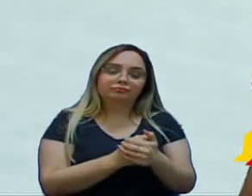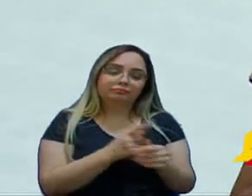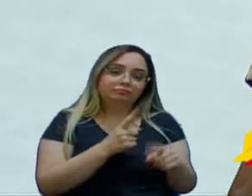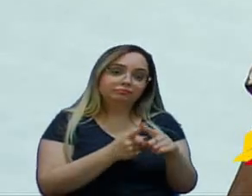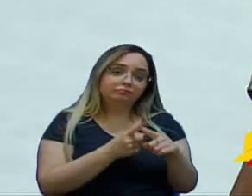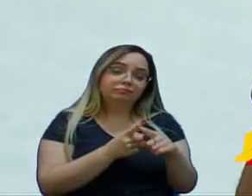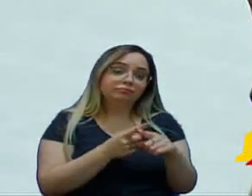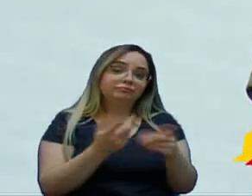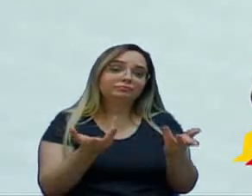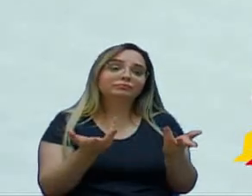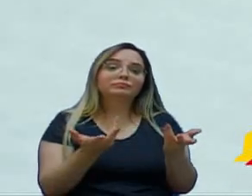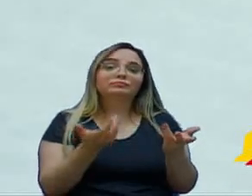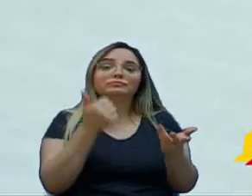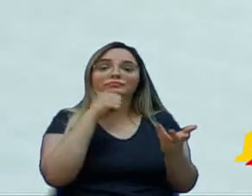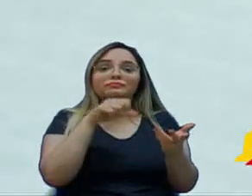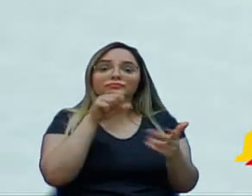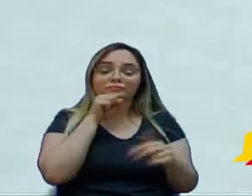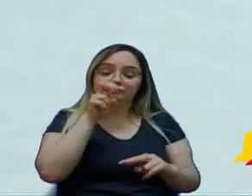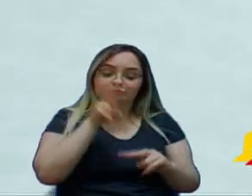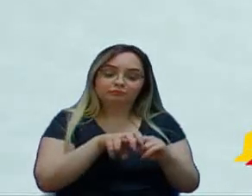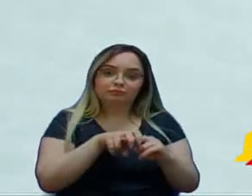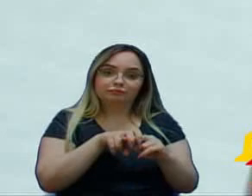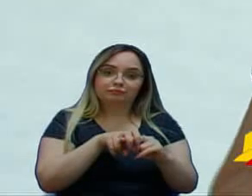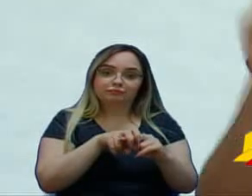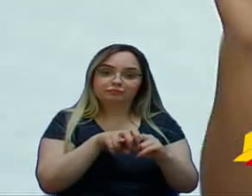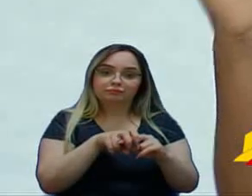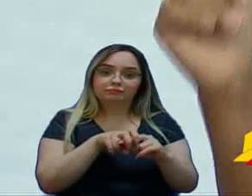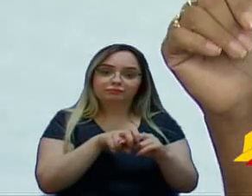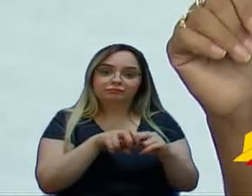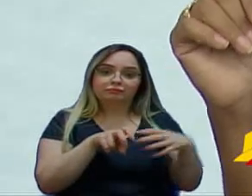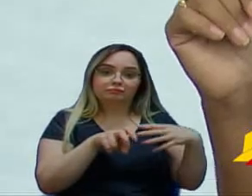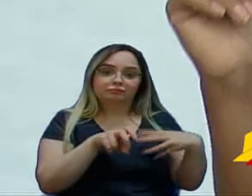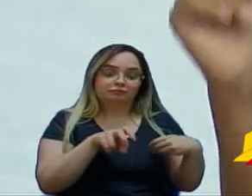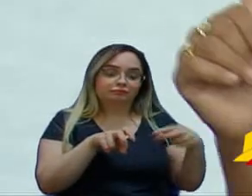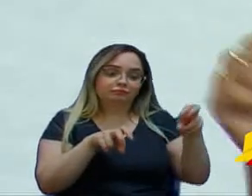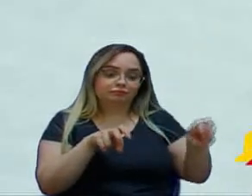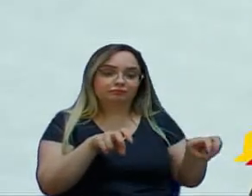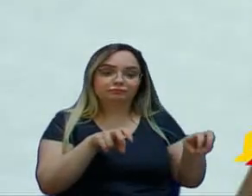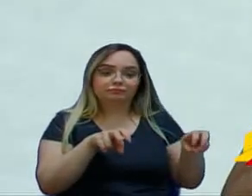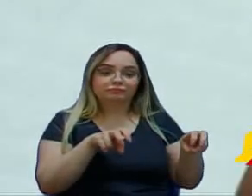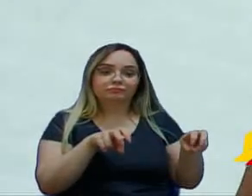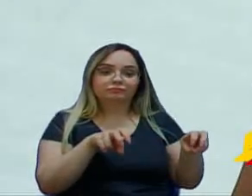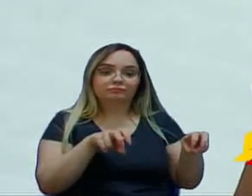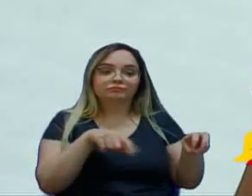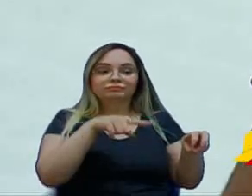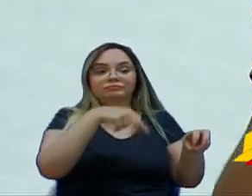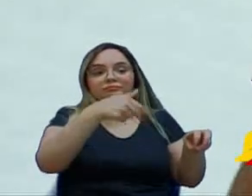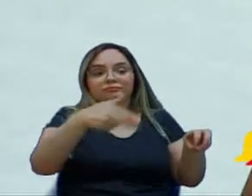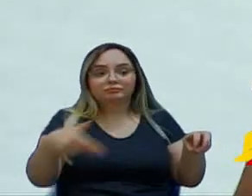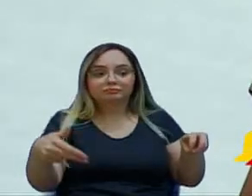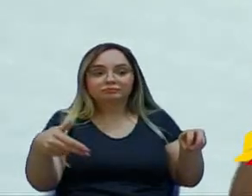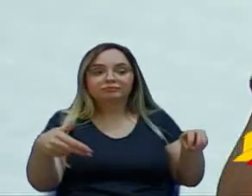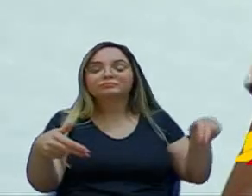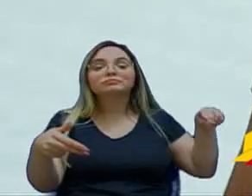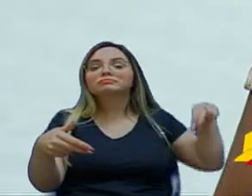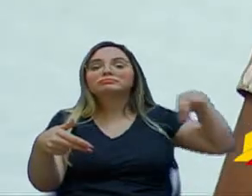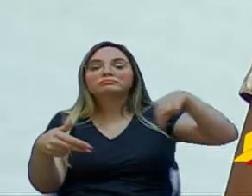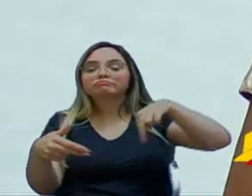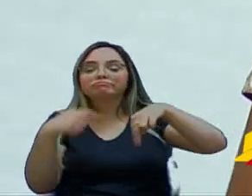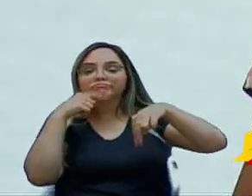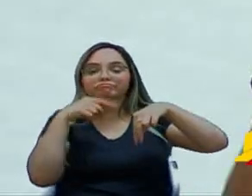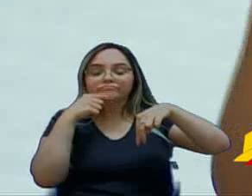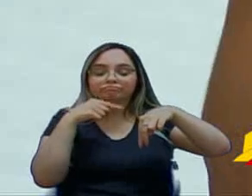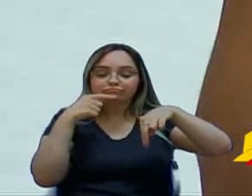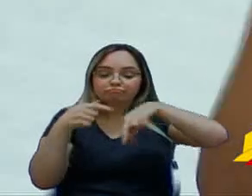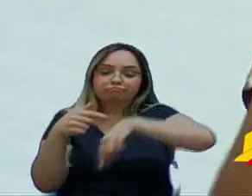Porque a mãe sentou em um banco e a criança sentou em outro banco, ela desceu e a criança especial não conseguiu